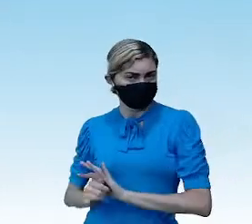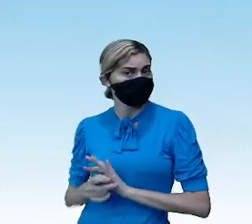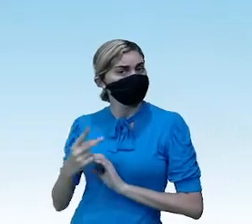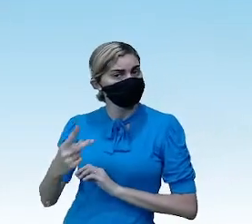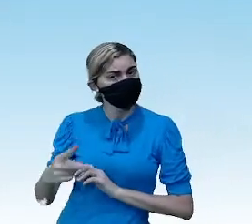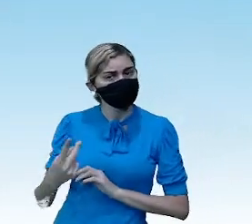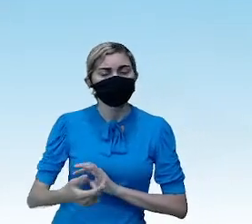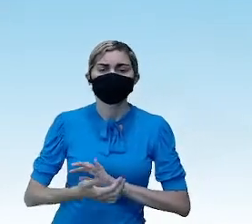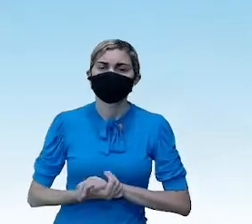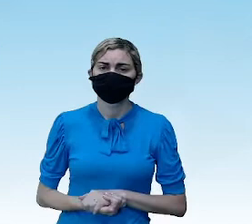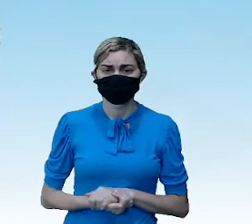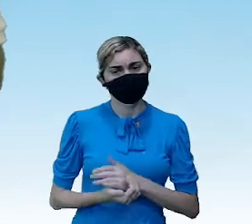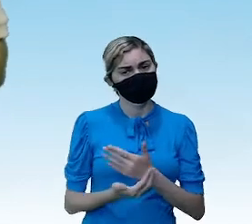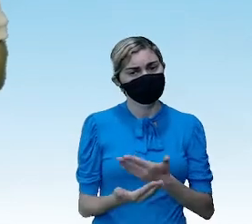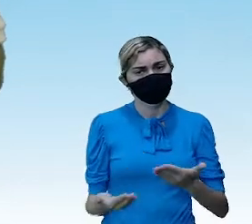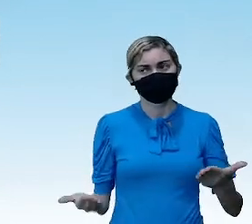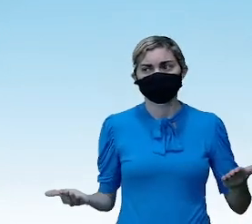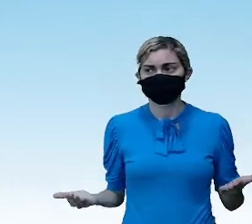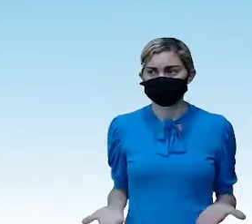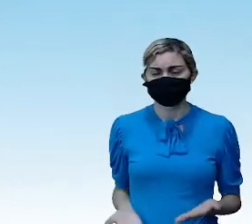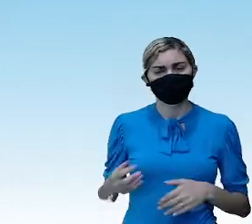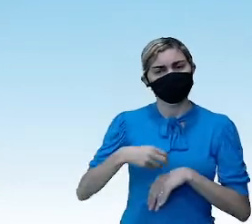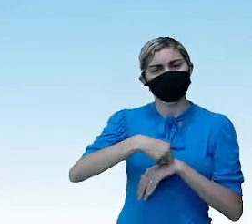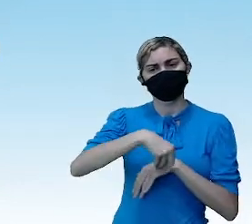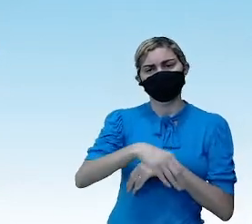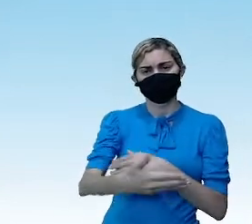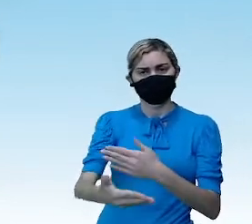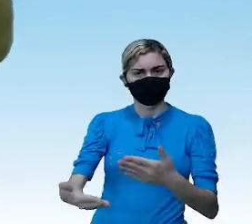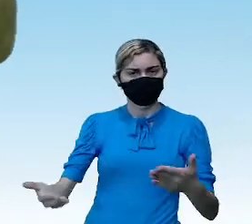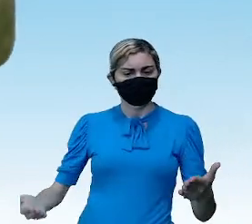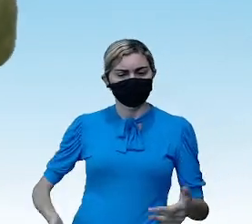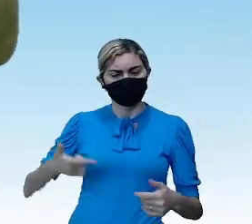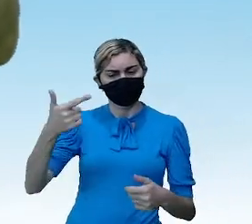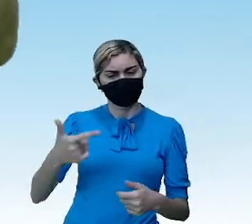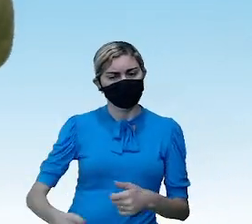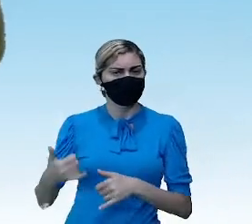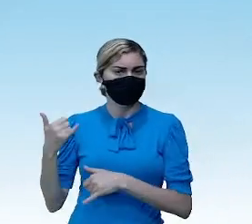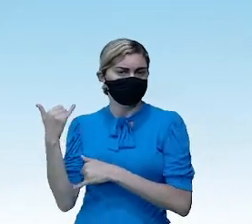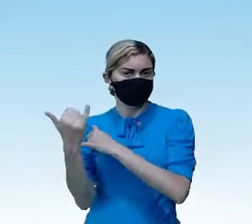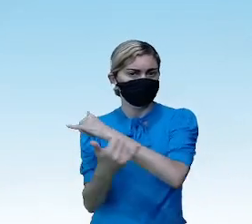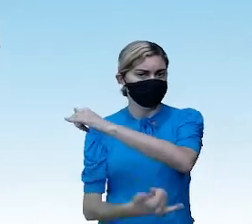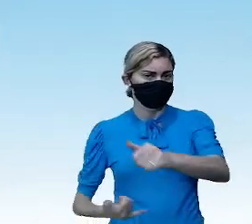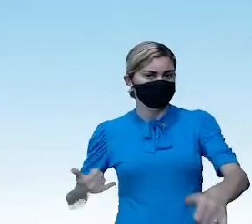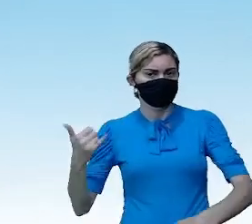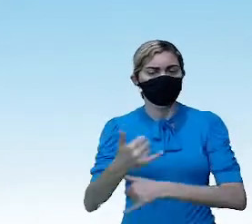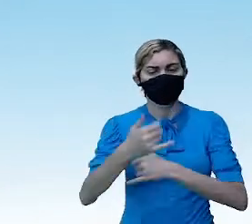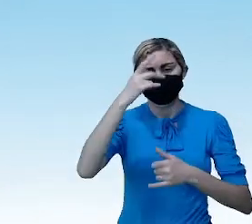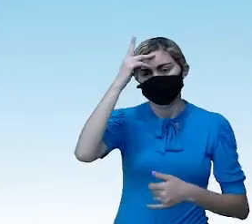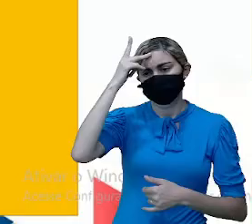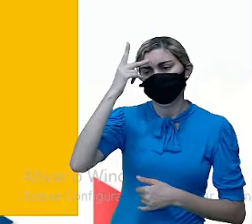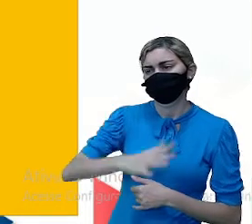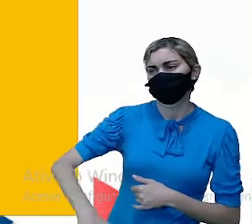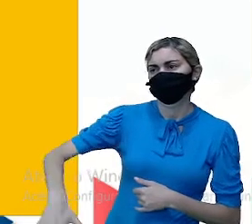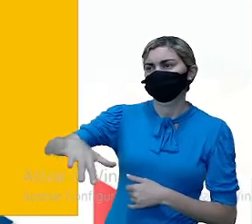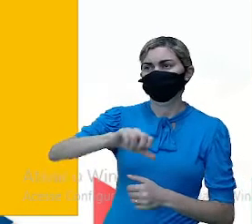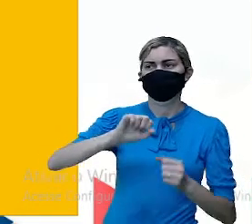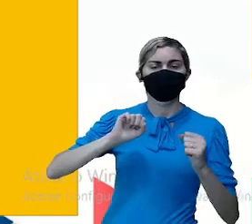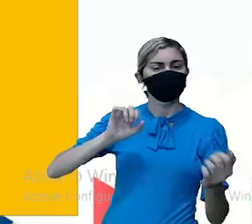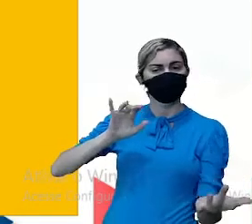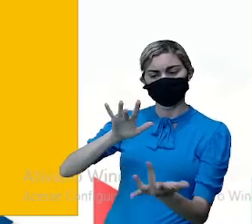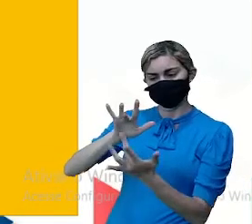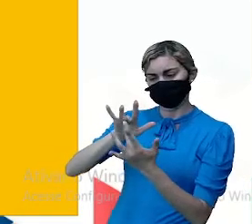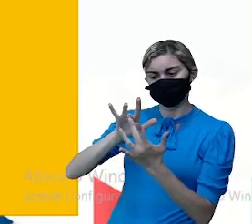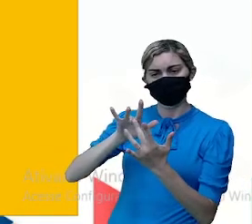identidade. E é isso aí. E aqui eu trago para vocês mais informações. Pessoas que podem entrar em contato com